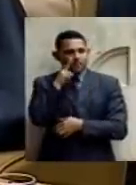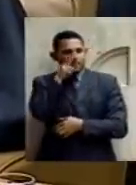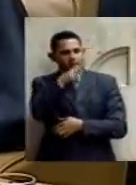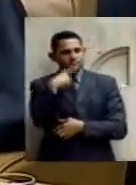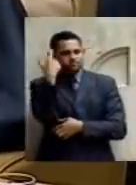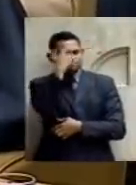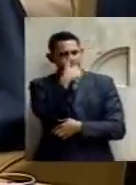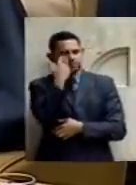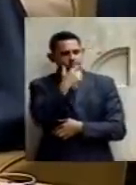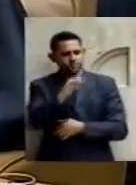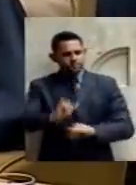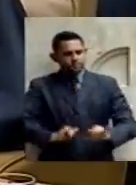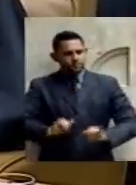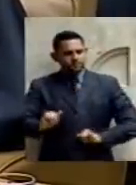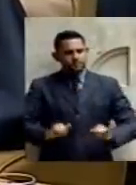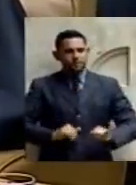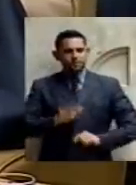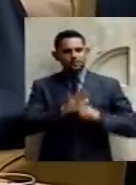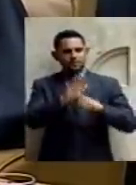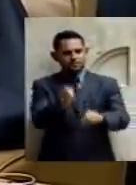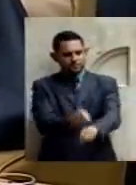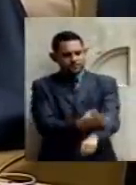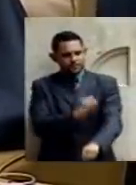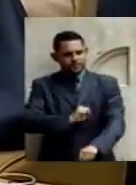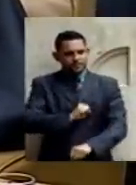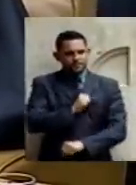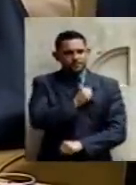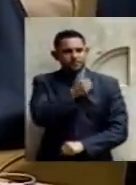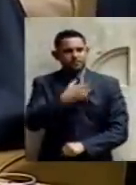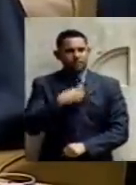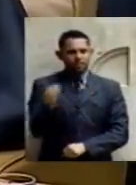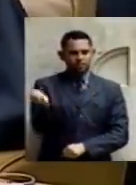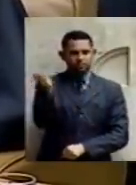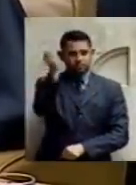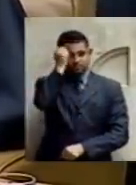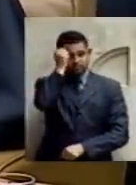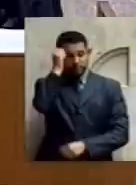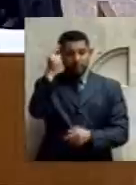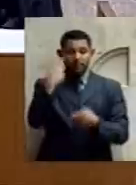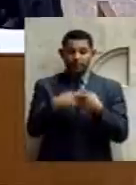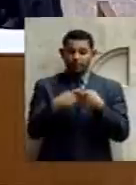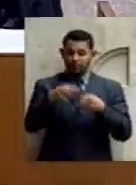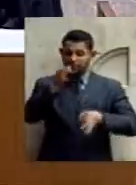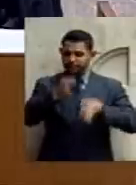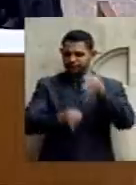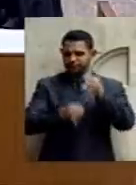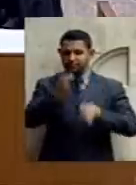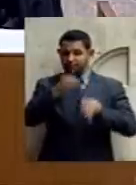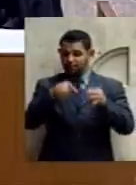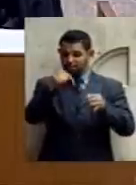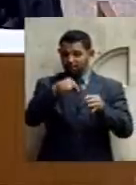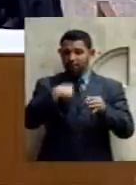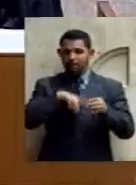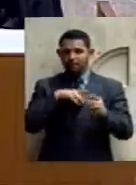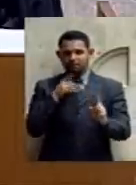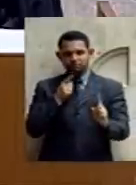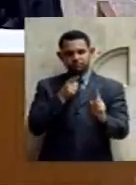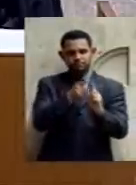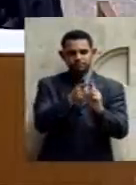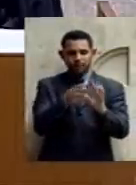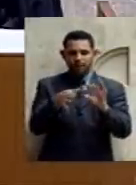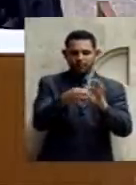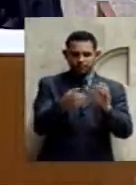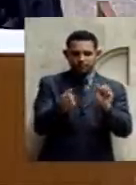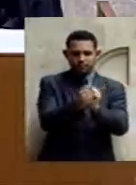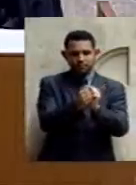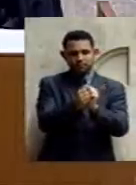sofridos, conturbados pelo rancor e pelo aviltamento da culpa, porque a justiça é a ponte dos aflitos,